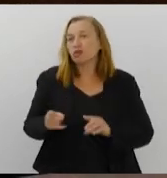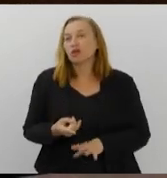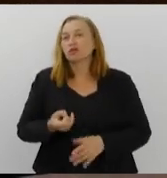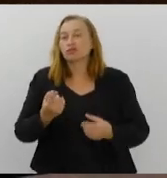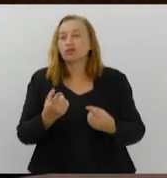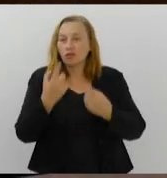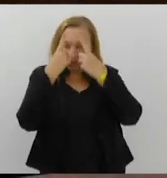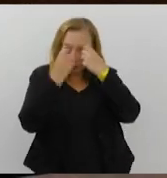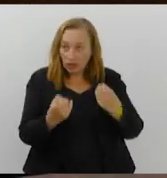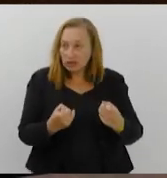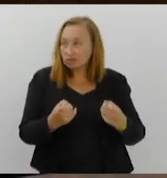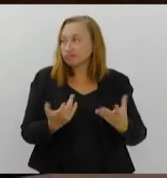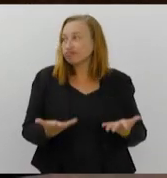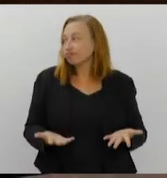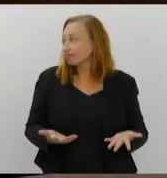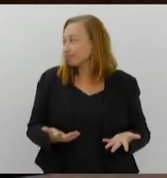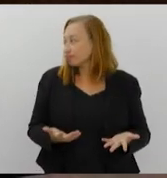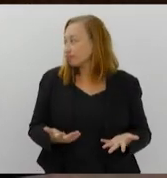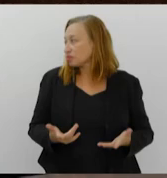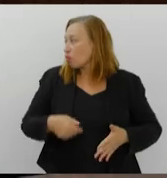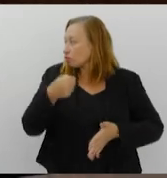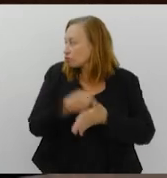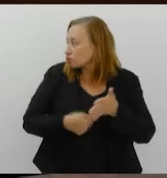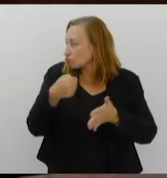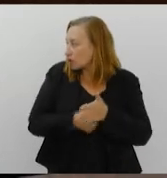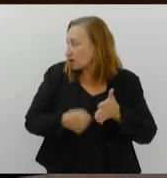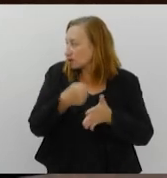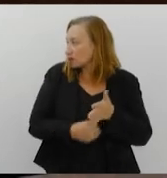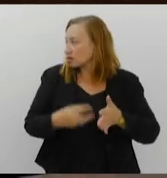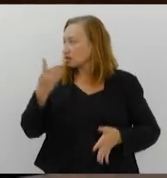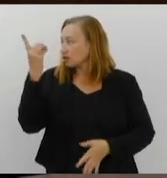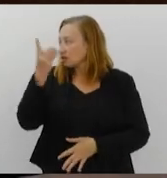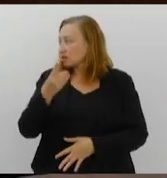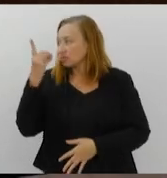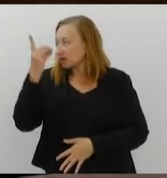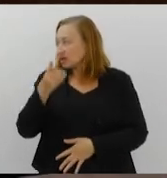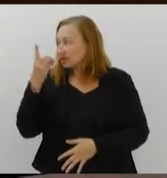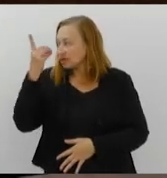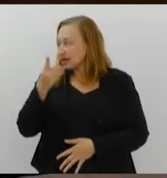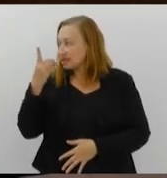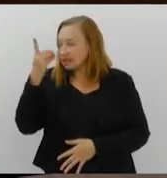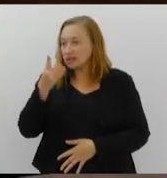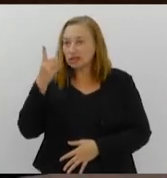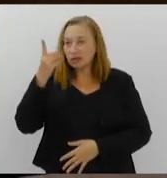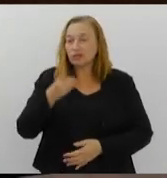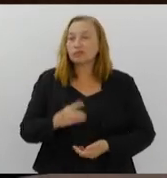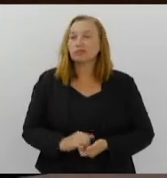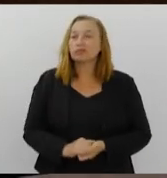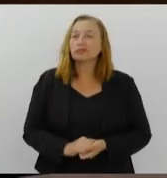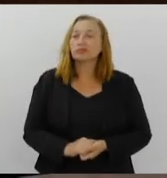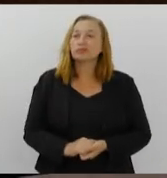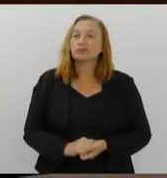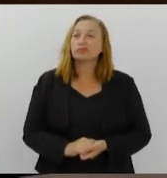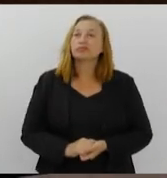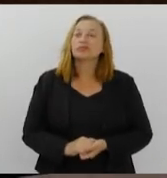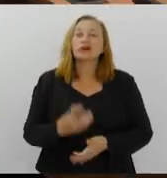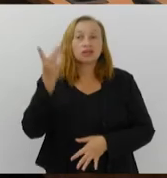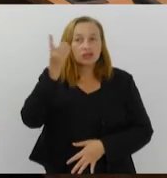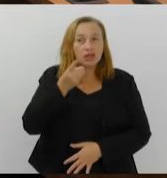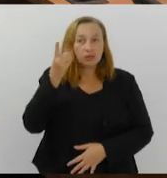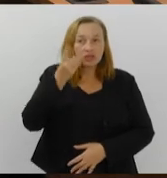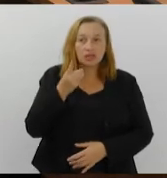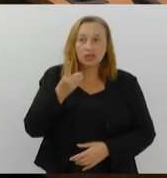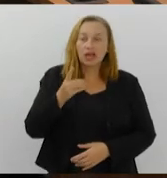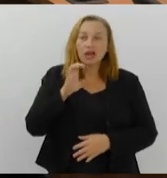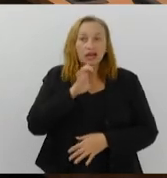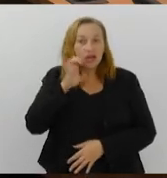caso, é uma forma de lutar, deputada Élica Takemoto, de lutar também contra a